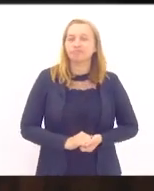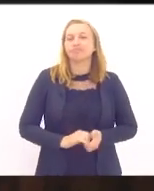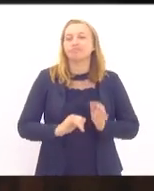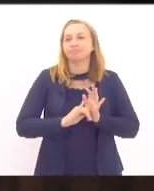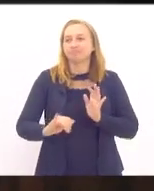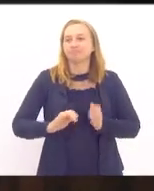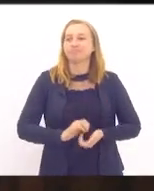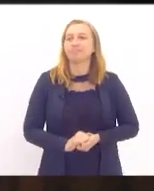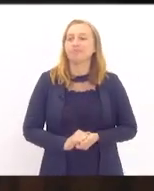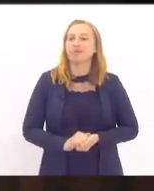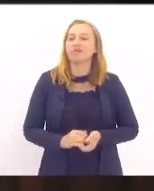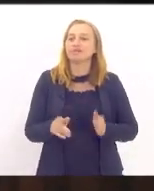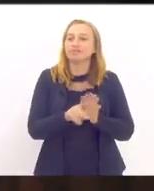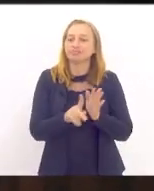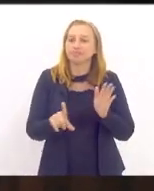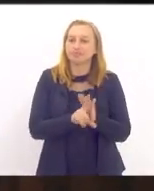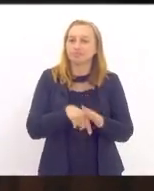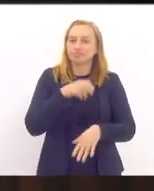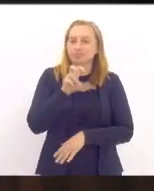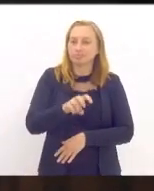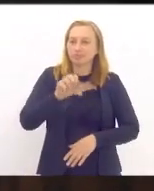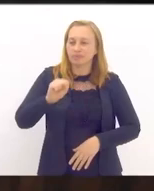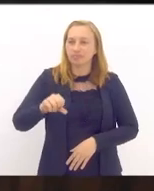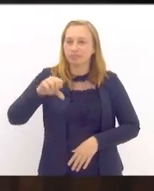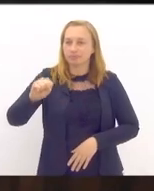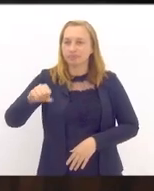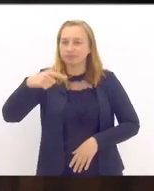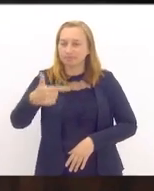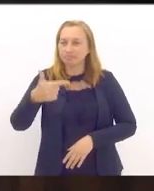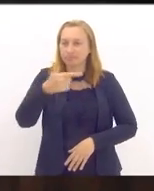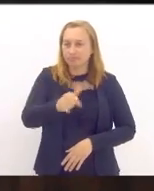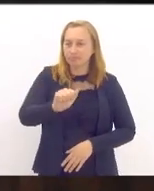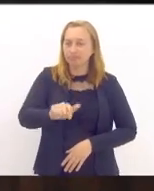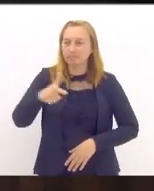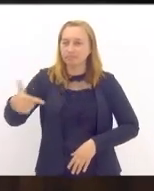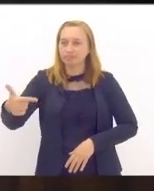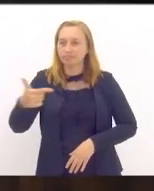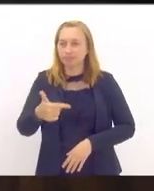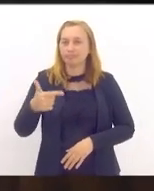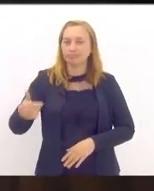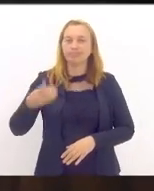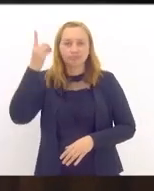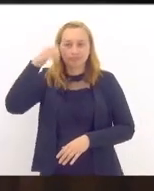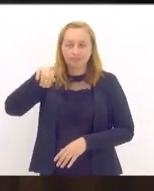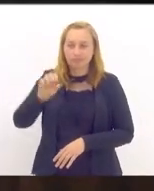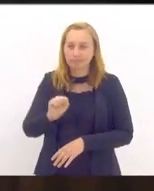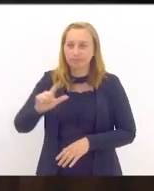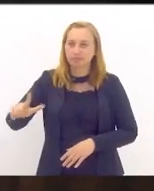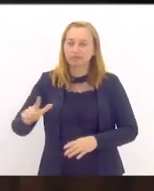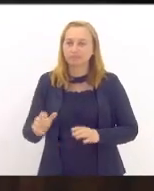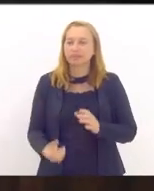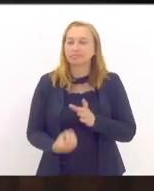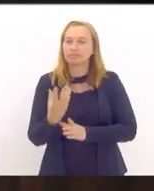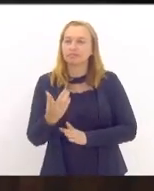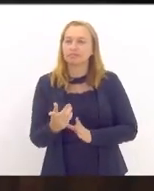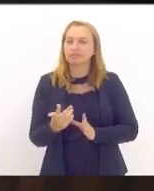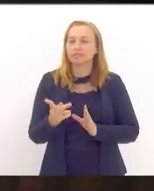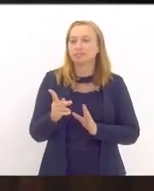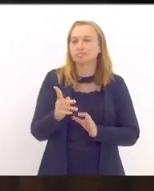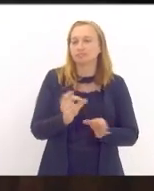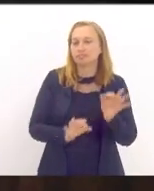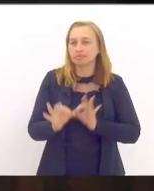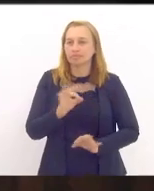autógrafo projeto de lei 5882 a de 22 Samuel Malafaia que cria o programa estadual